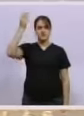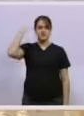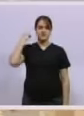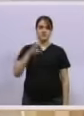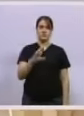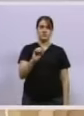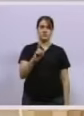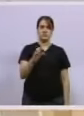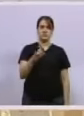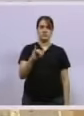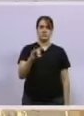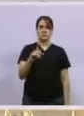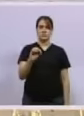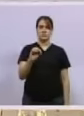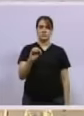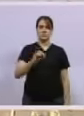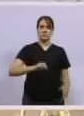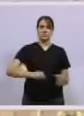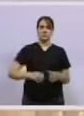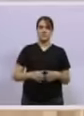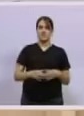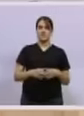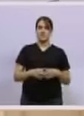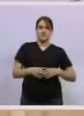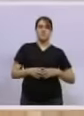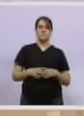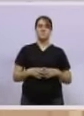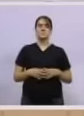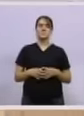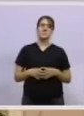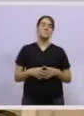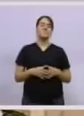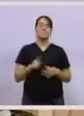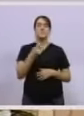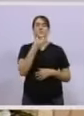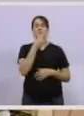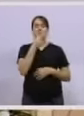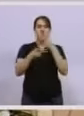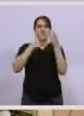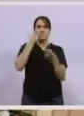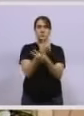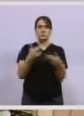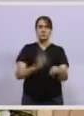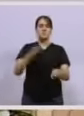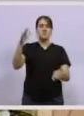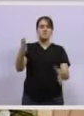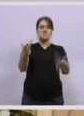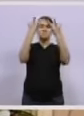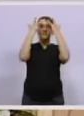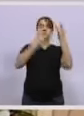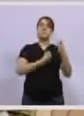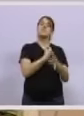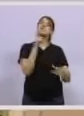Rodrigo Badiano. Tem medo de falar o sobrenome dele errado? Lá de Colatina, Badiano, eu acho. Ele estava dizendo que uma das coisas que mais marcou a vida dele,